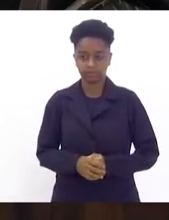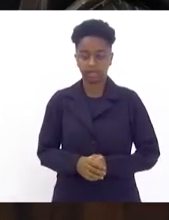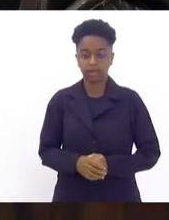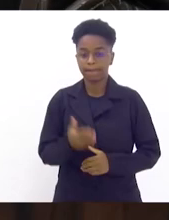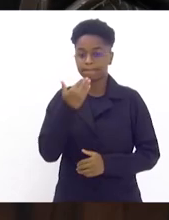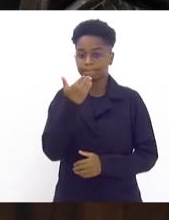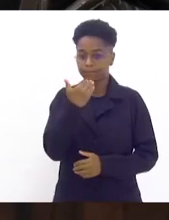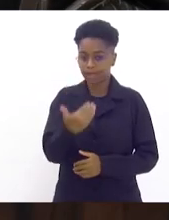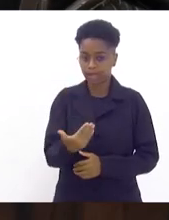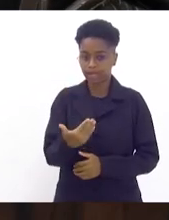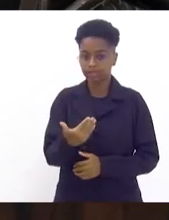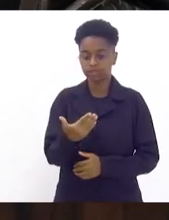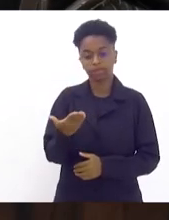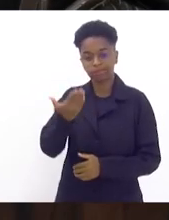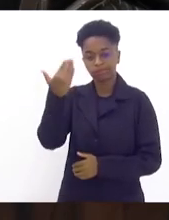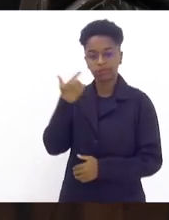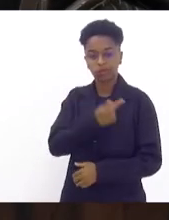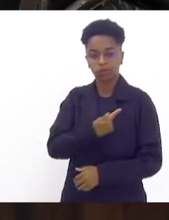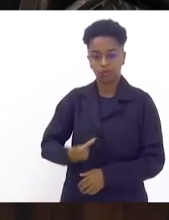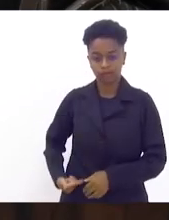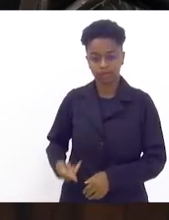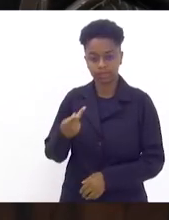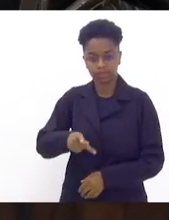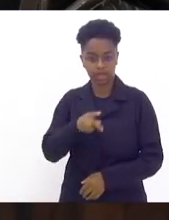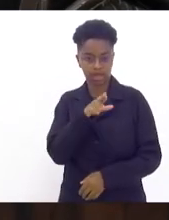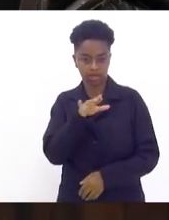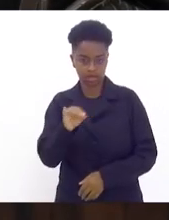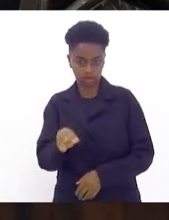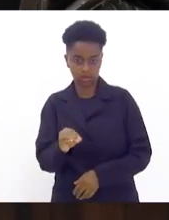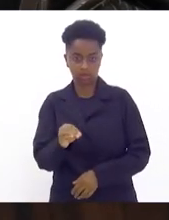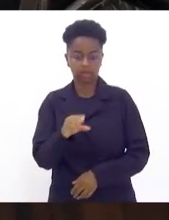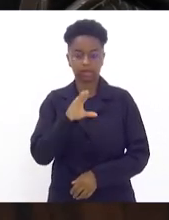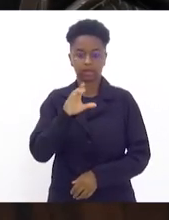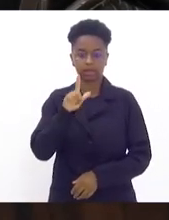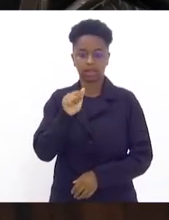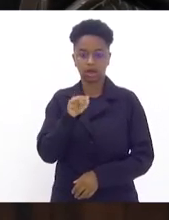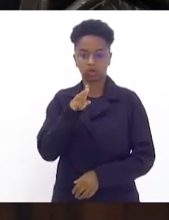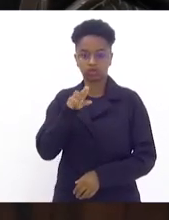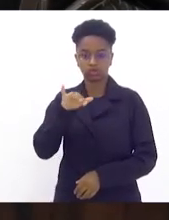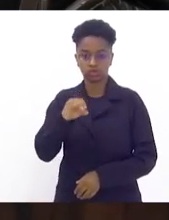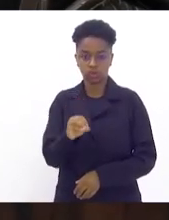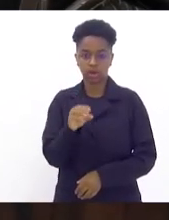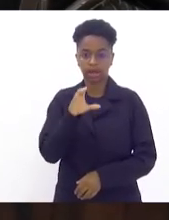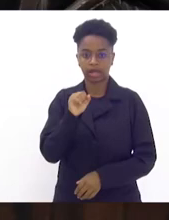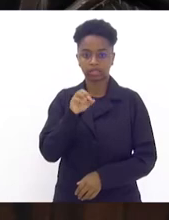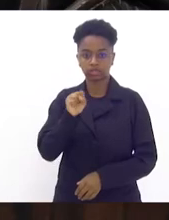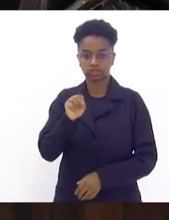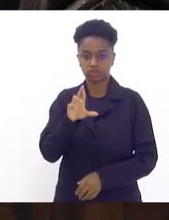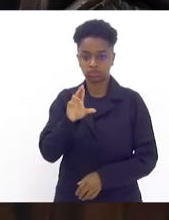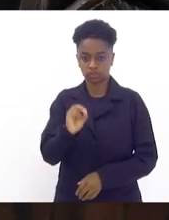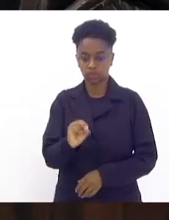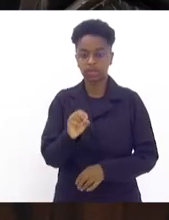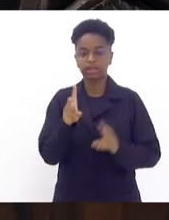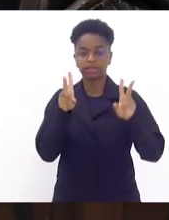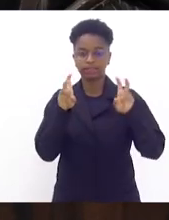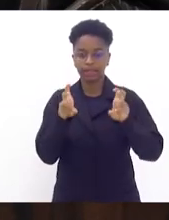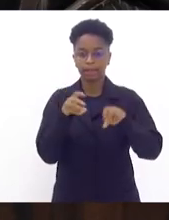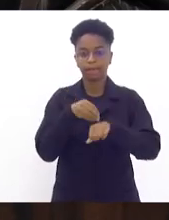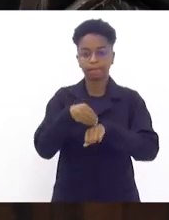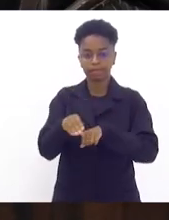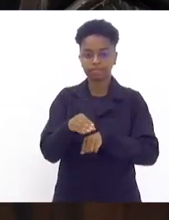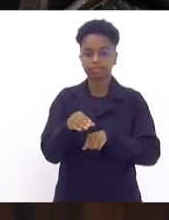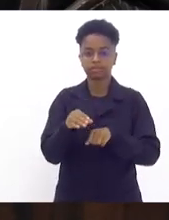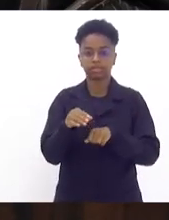solicita ao excelentíssimo senhor governador do Estado de Janeiro, em exercício Cláudio Castro, envio de mensagem expondo sobre a recuperação de